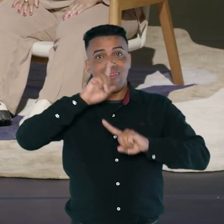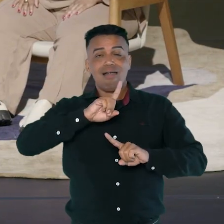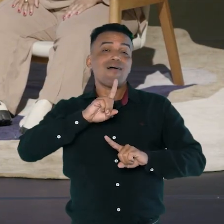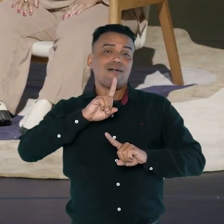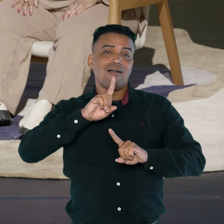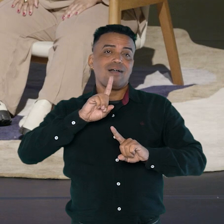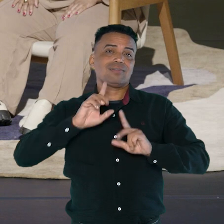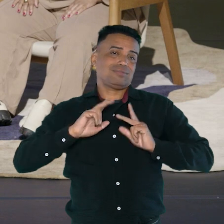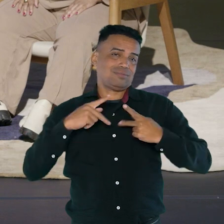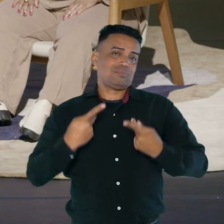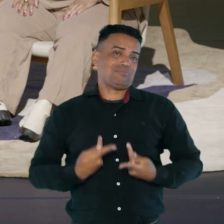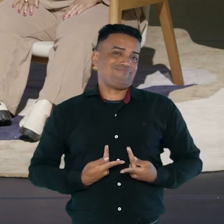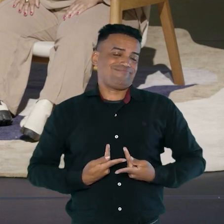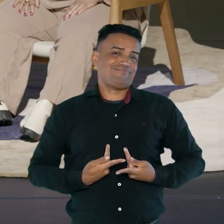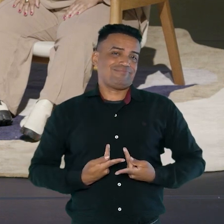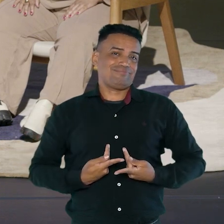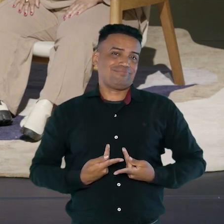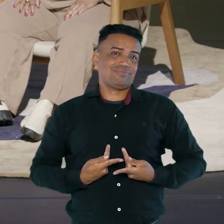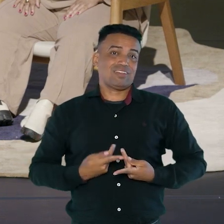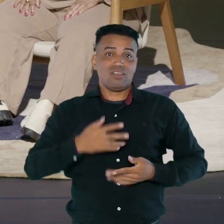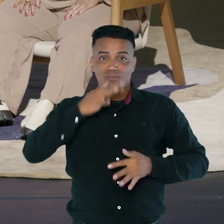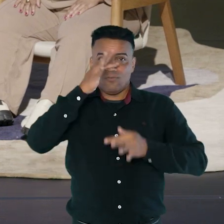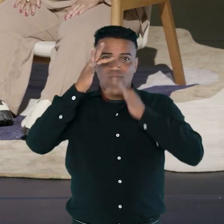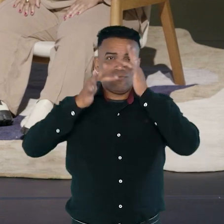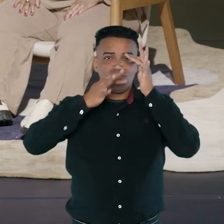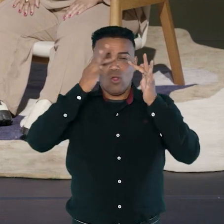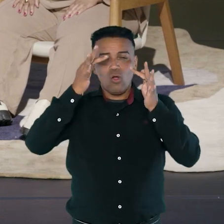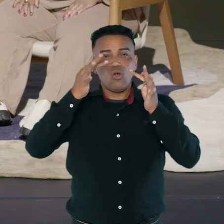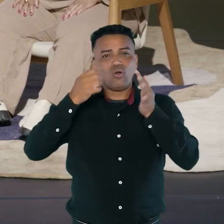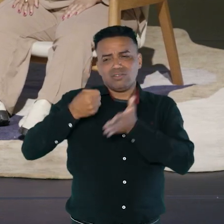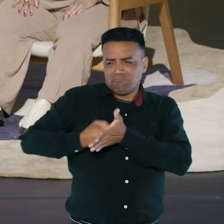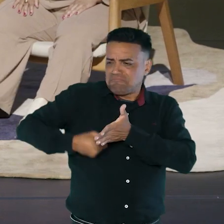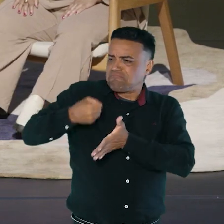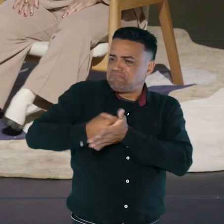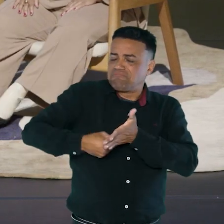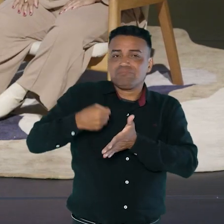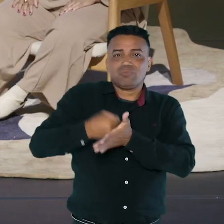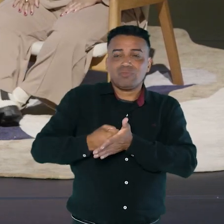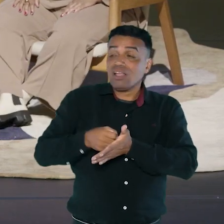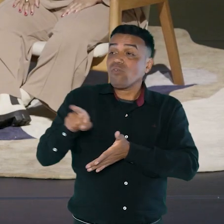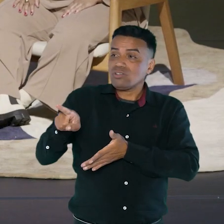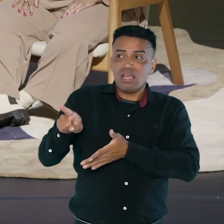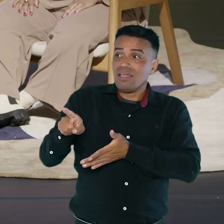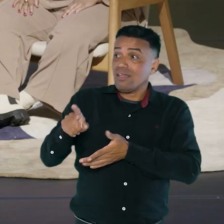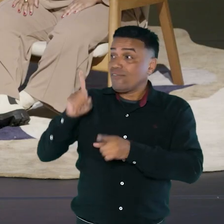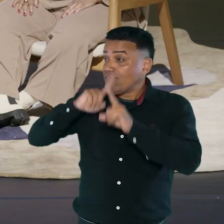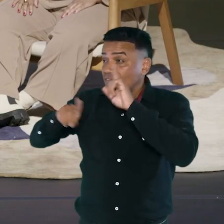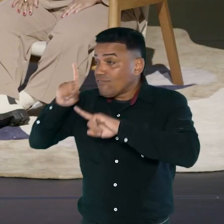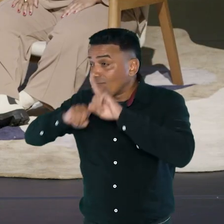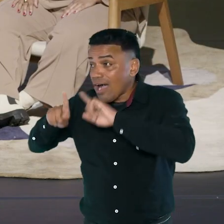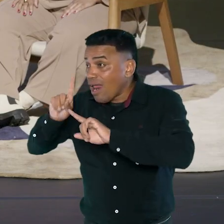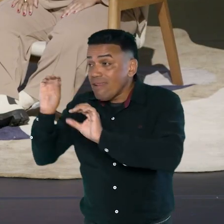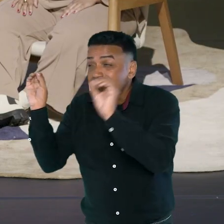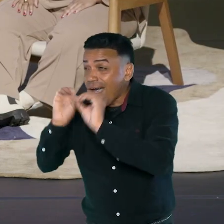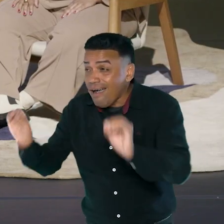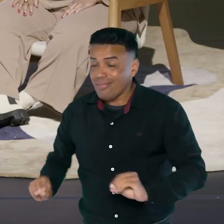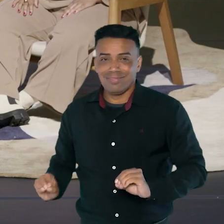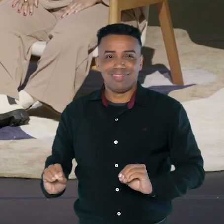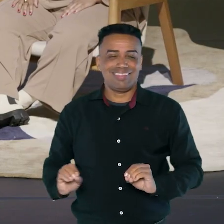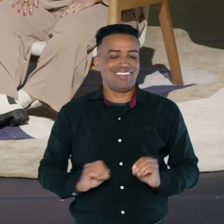ser humano. Flores da Batalha. É isso. Você definitivamente não fracassou em